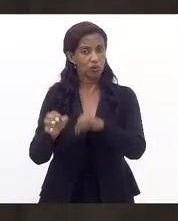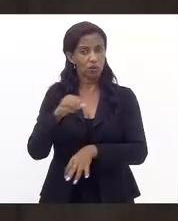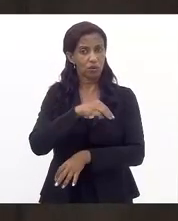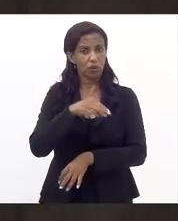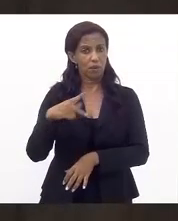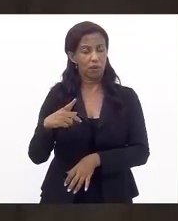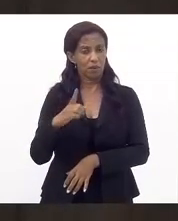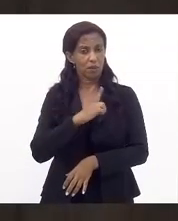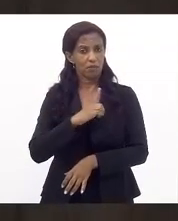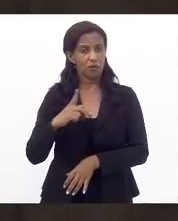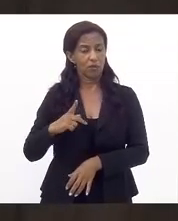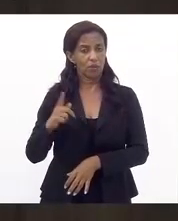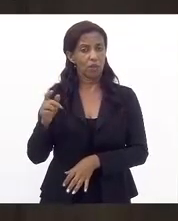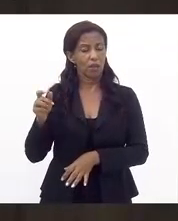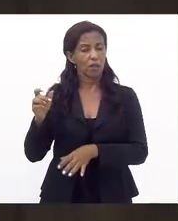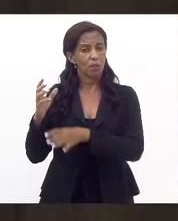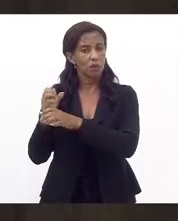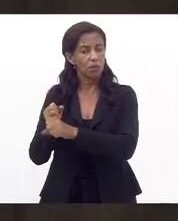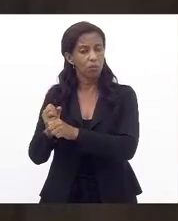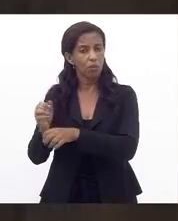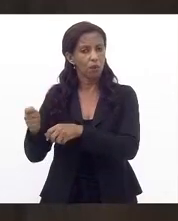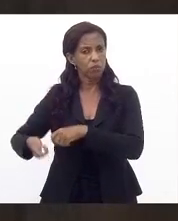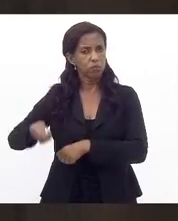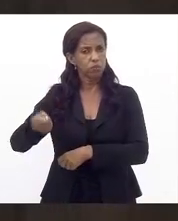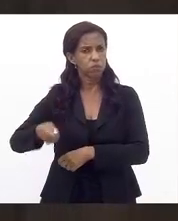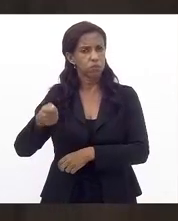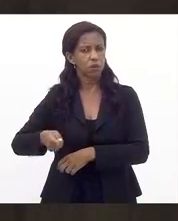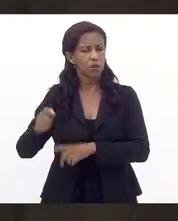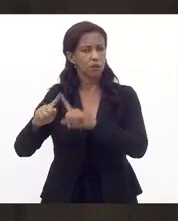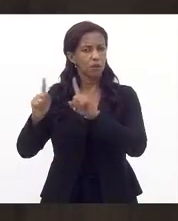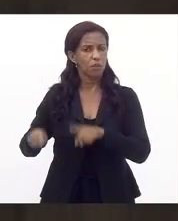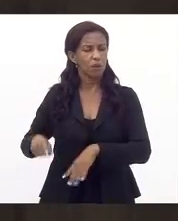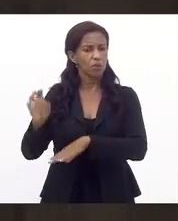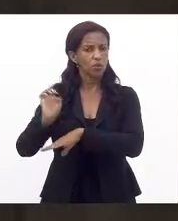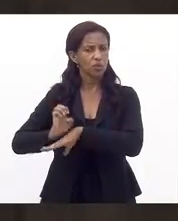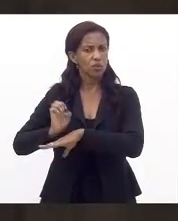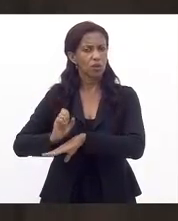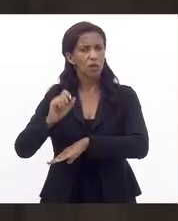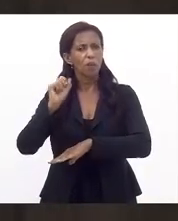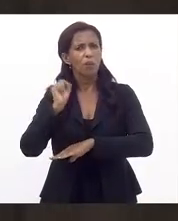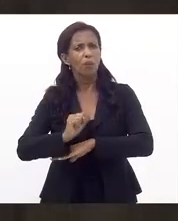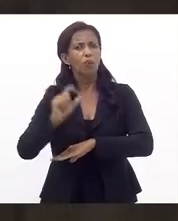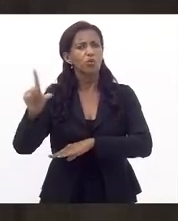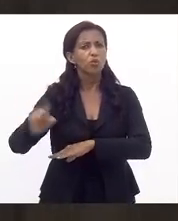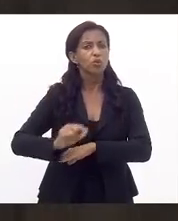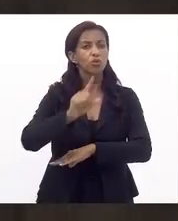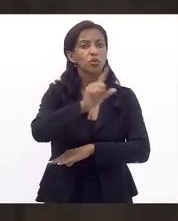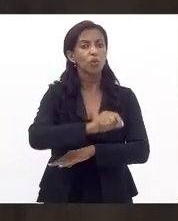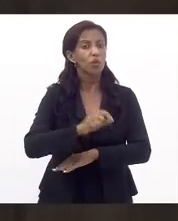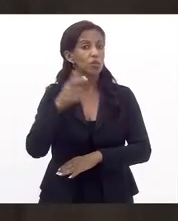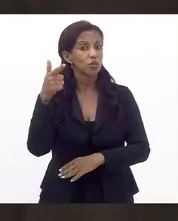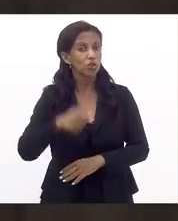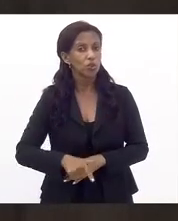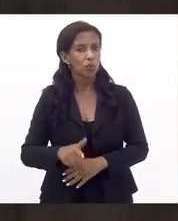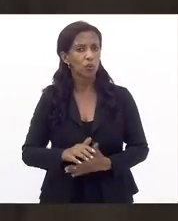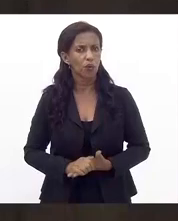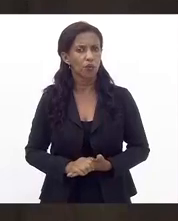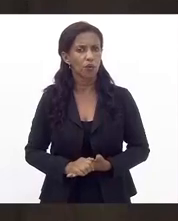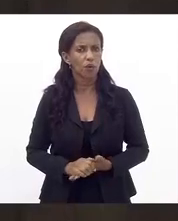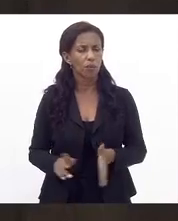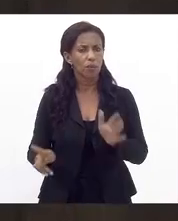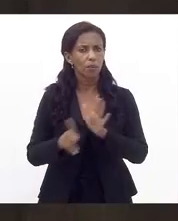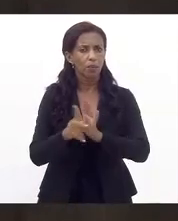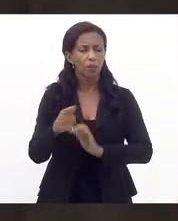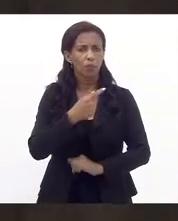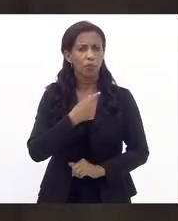Ministério Público a defensoria do Tribunal de Contas no servidor estatutário poderão optar ou seja mais uma vez permissivo dado